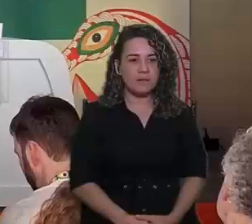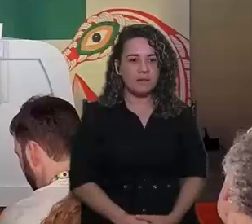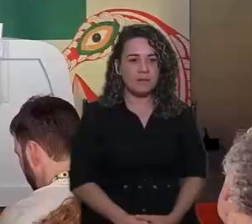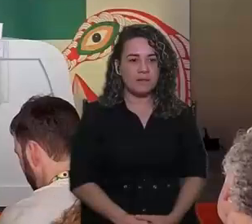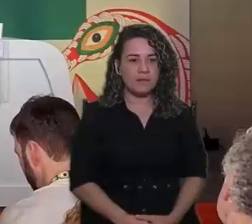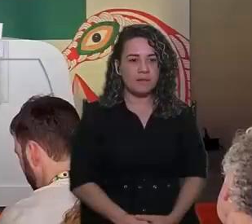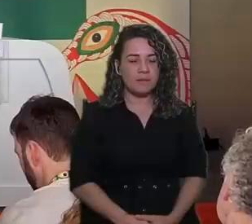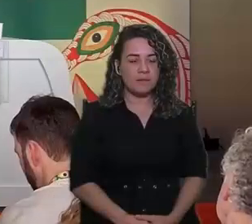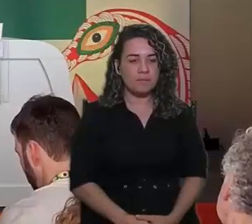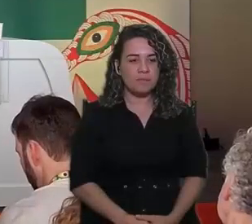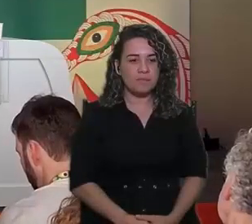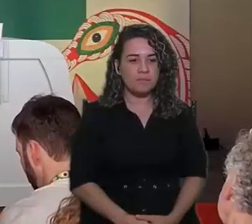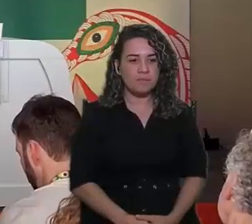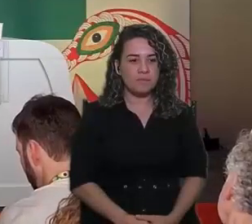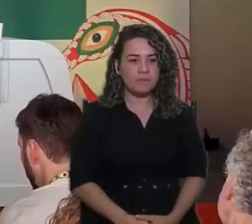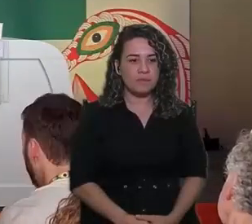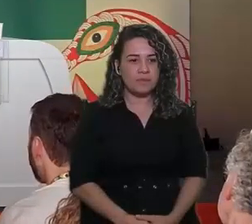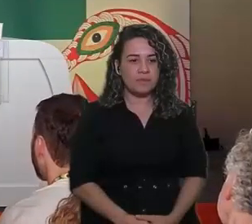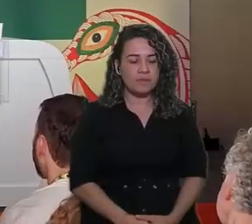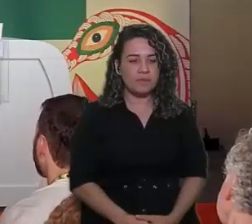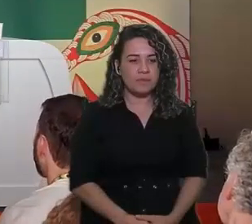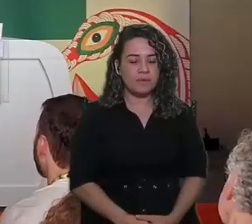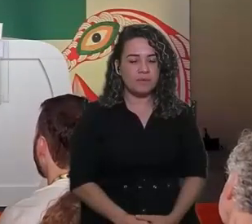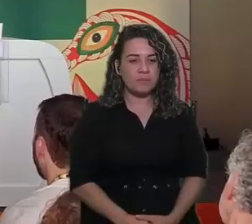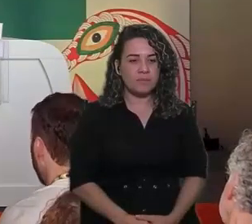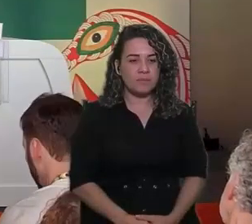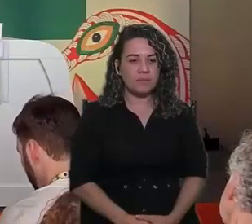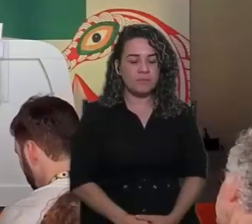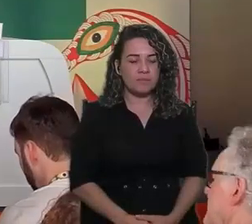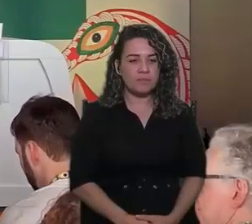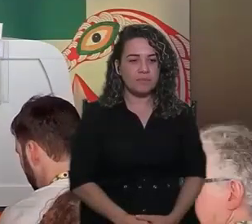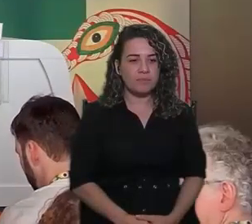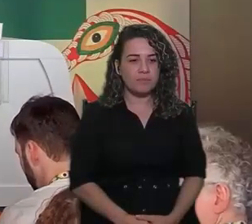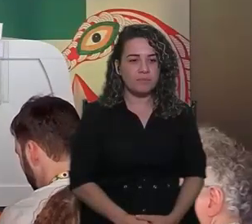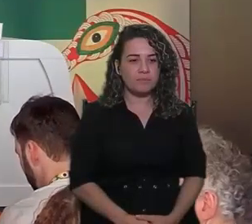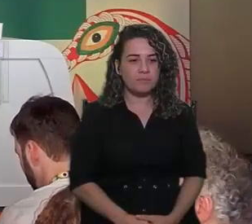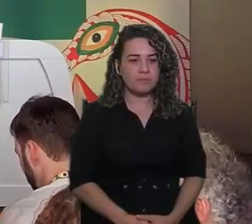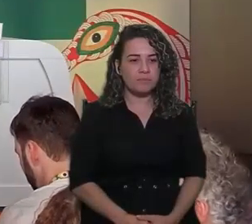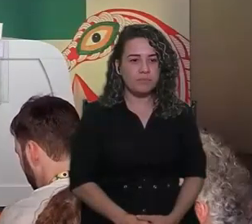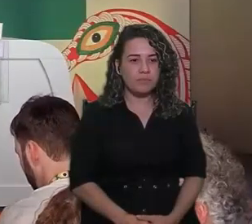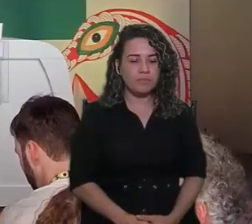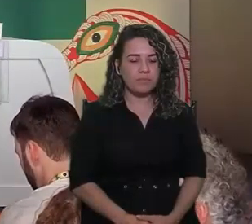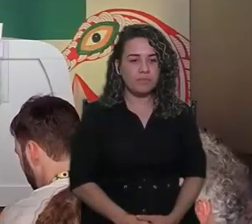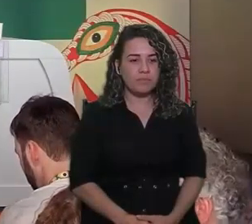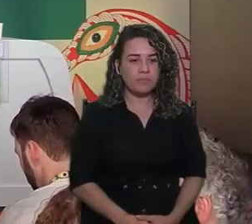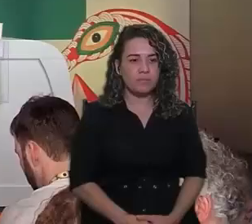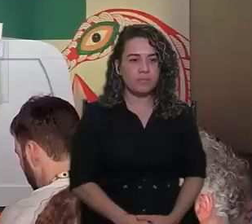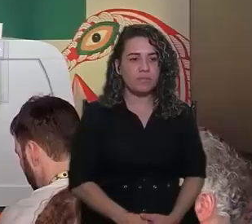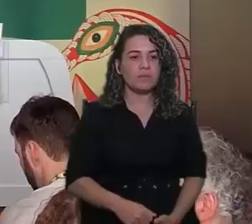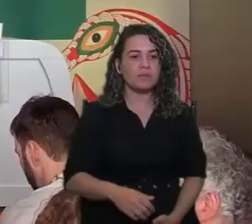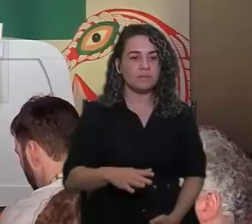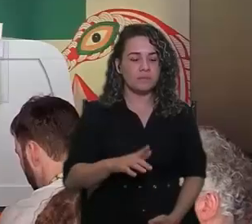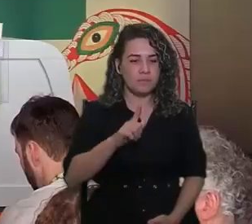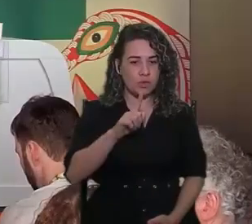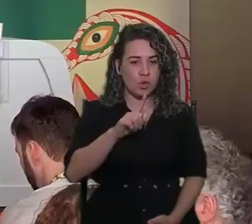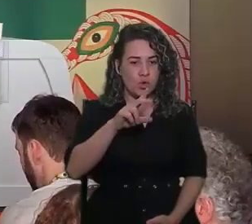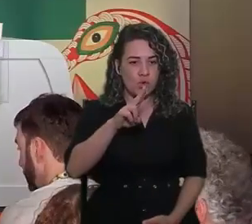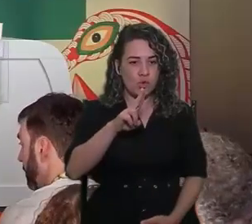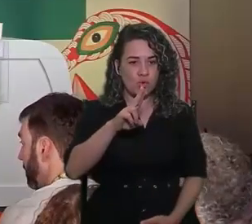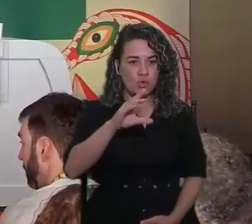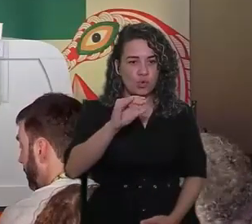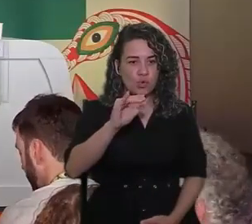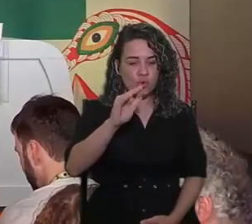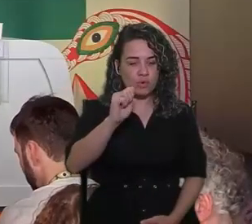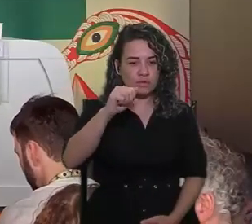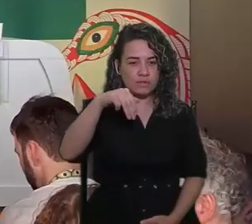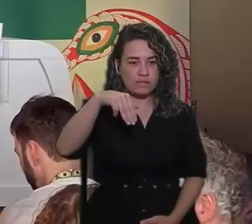Memória é um coletivo. Das Aventuras de Xisto. Né? Lúcia Machado. Lúcia Machado de Almeida.